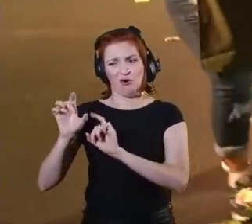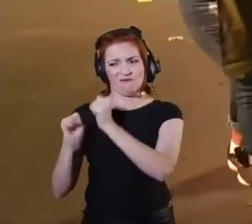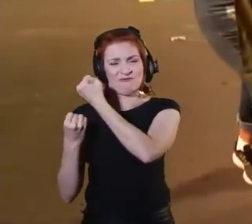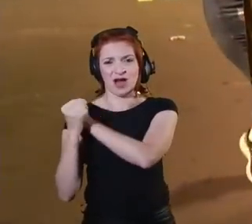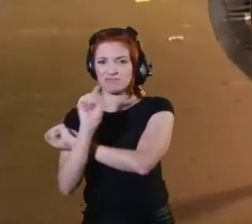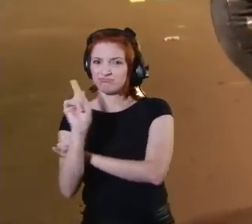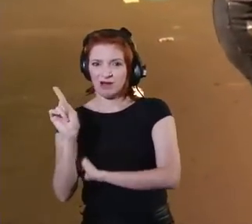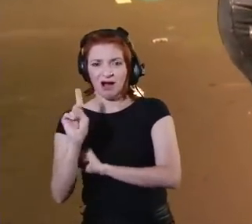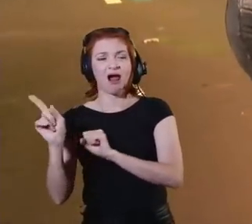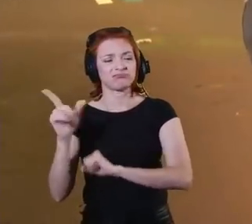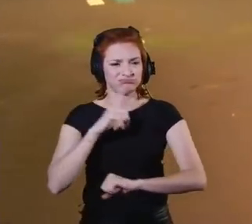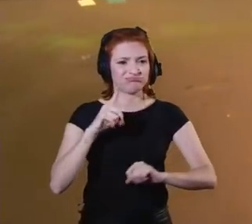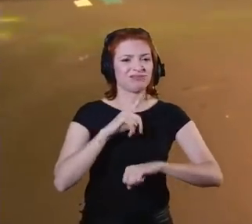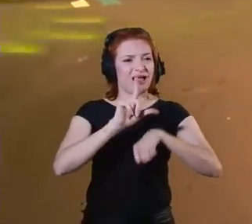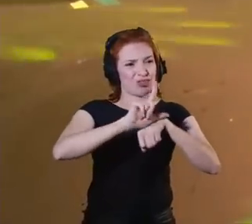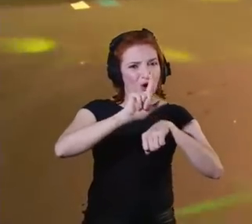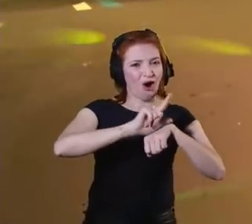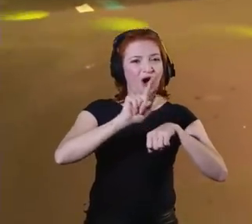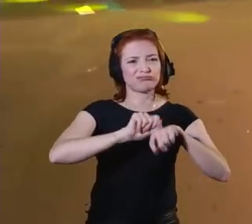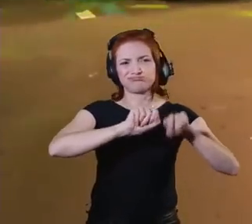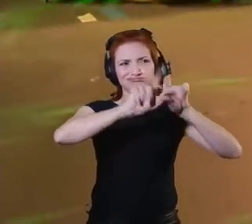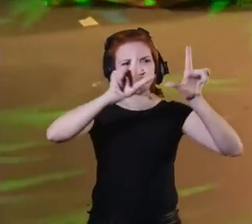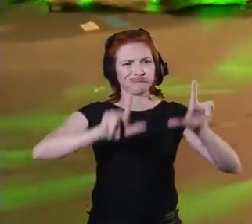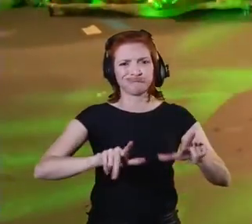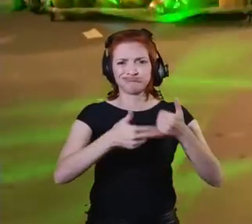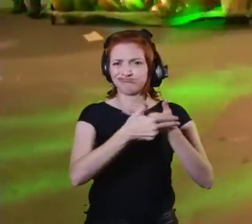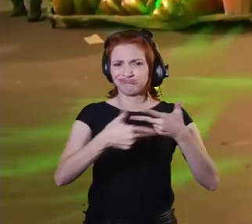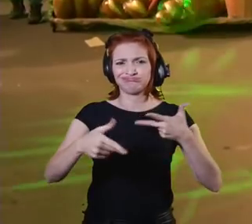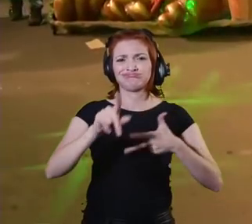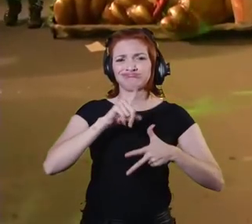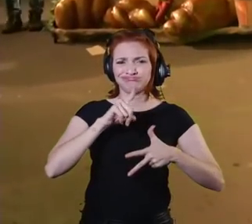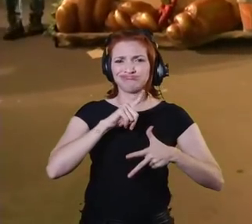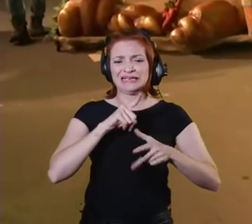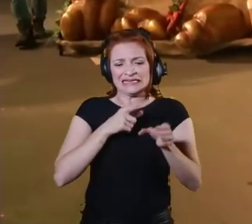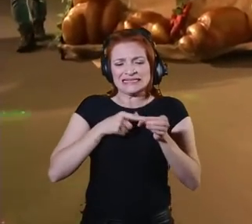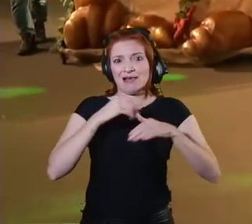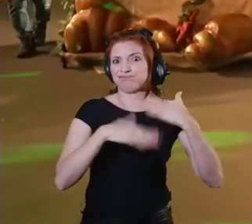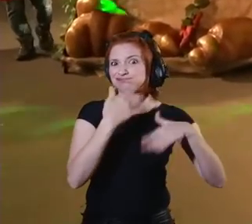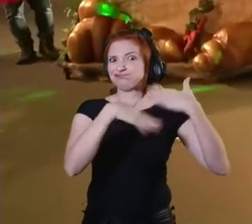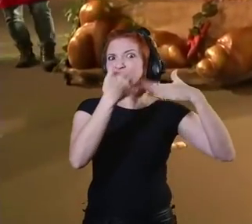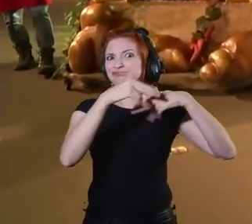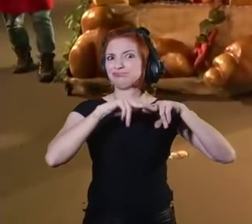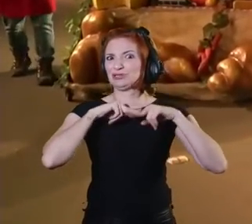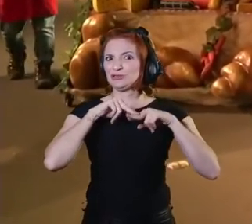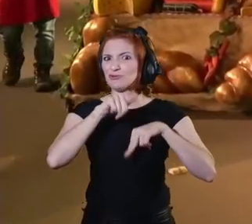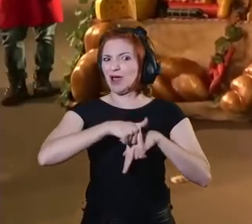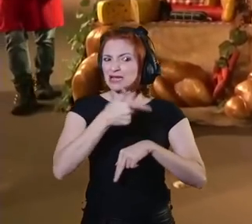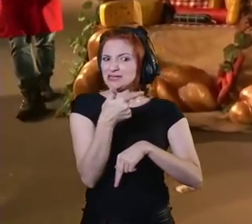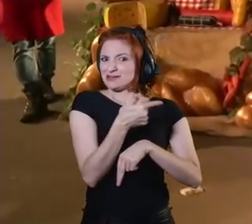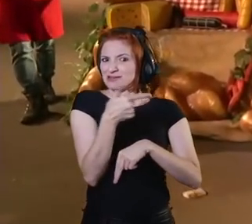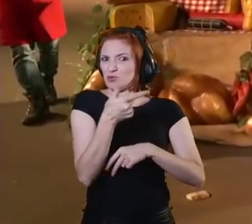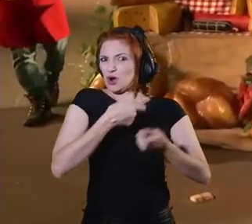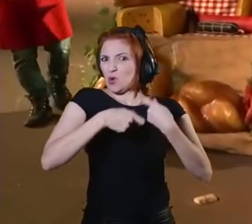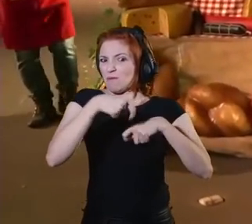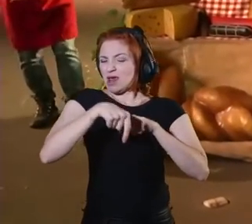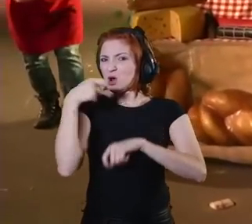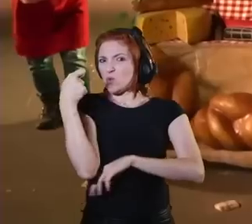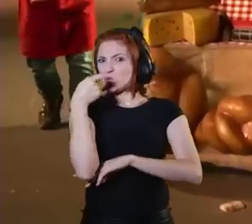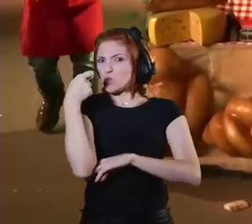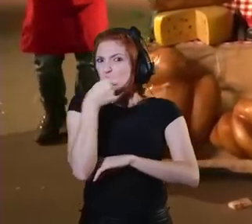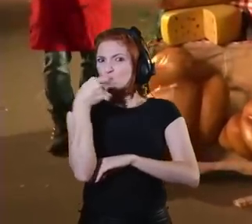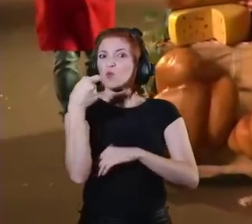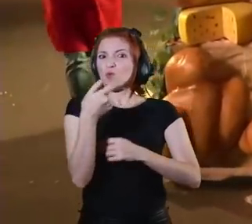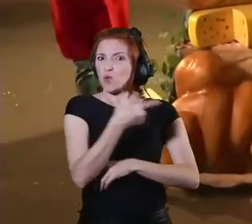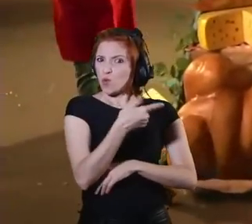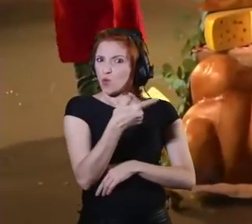também temos comércio, serviços, uma cidade pujante, afinal é a segunda economia do Rio Grande do Sul. E Thales, uma imagem